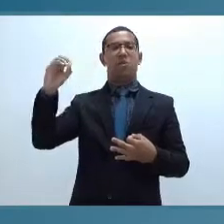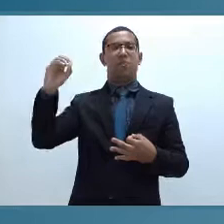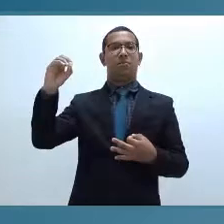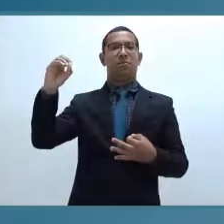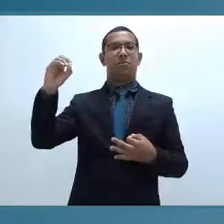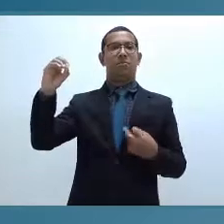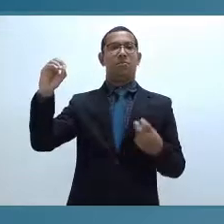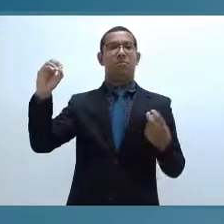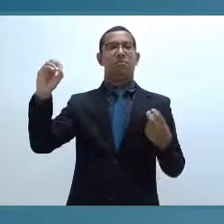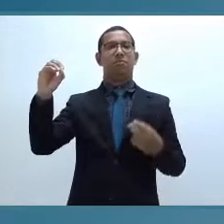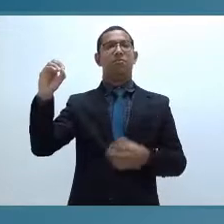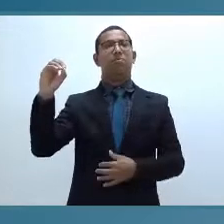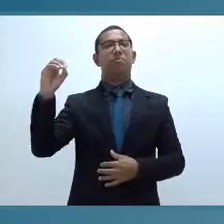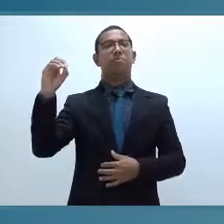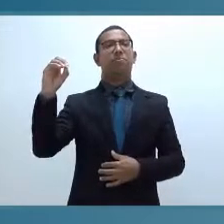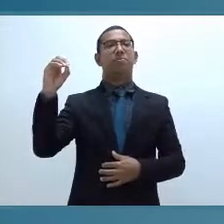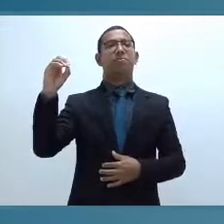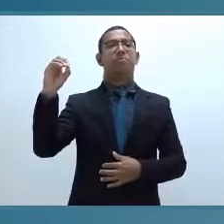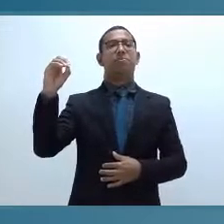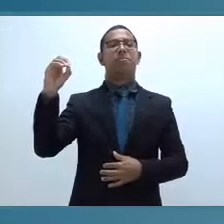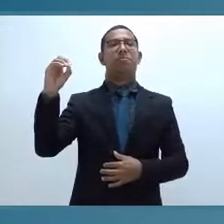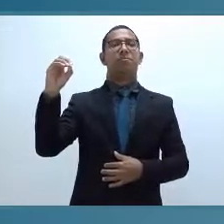acompanho o da tribunal.